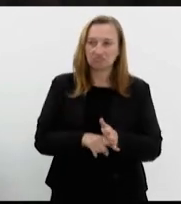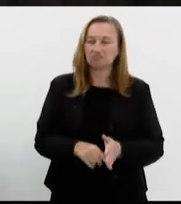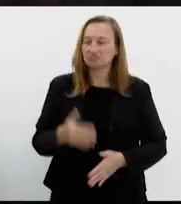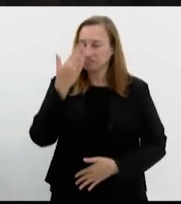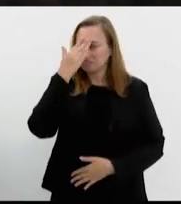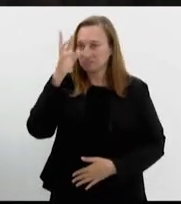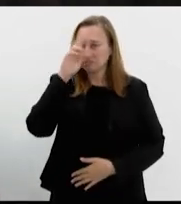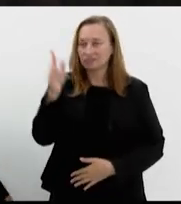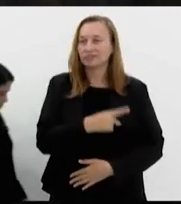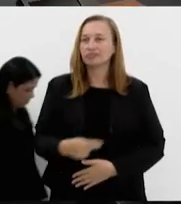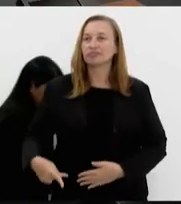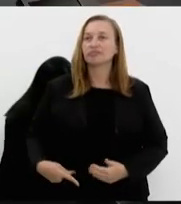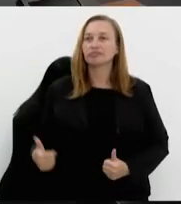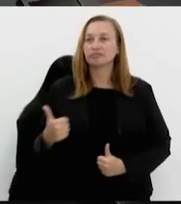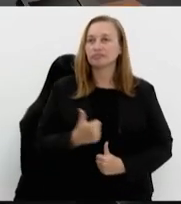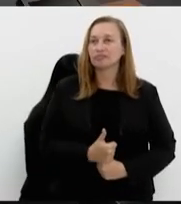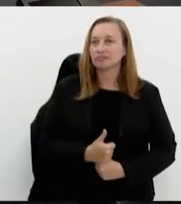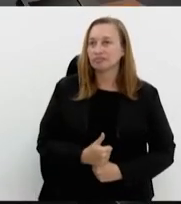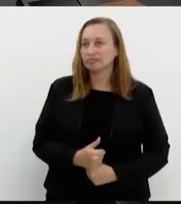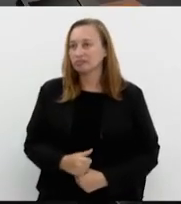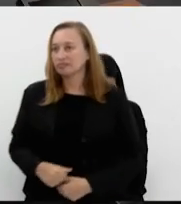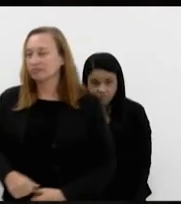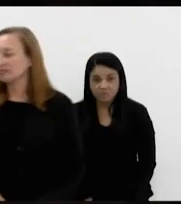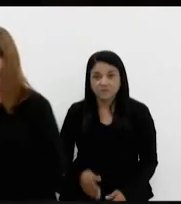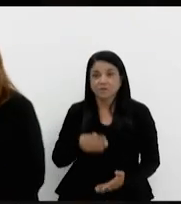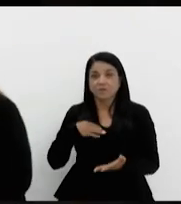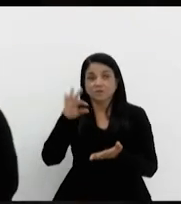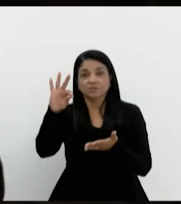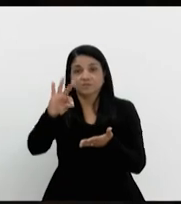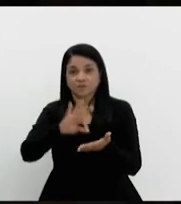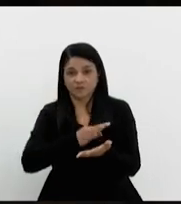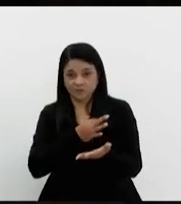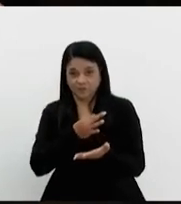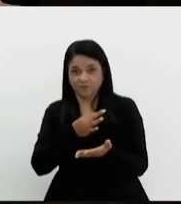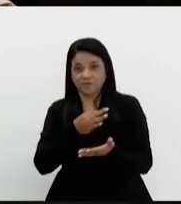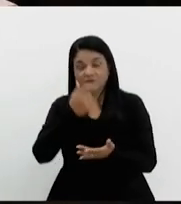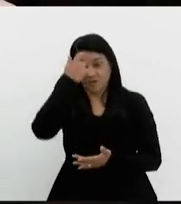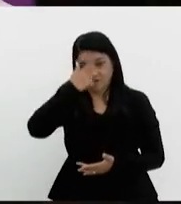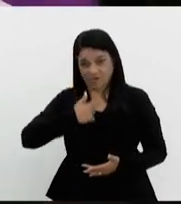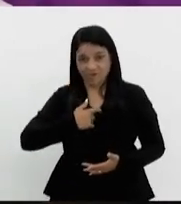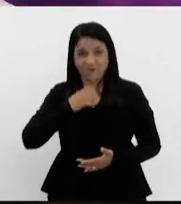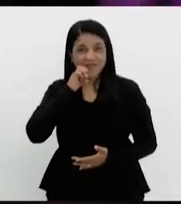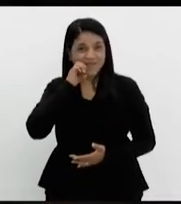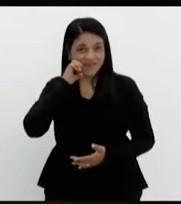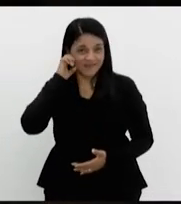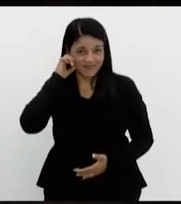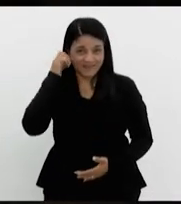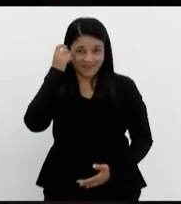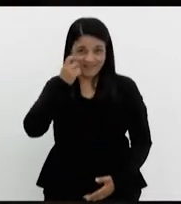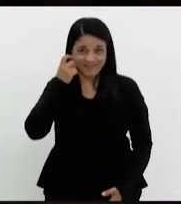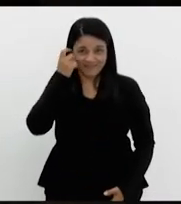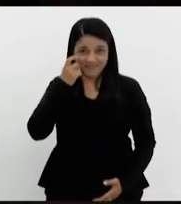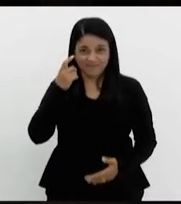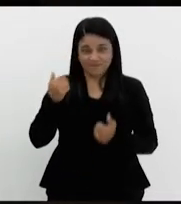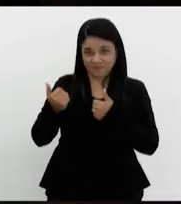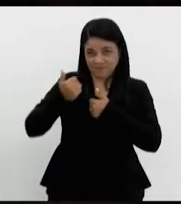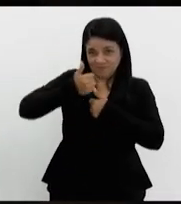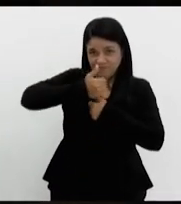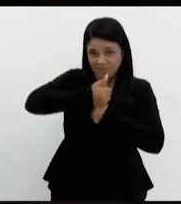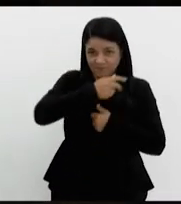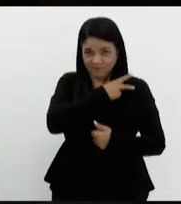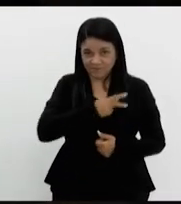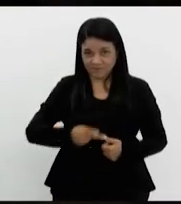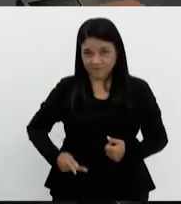Obrigada, presidenta. Bom, próxima oradora escrita sou eu mesma, a deputada Élica Takimoto. Passo a presidente aqui para o deputado